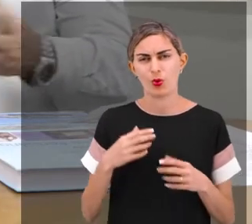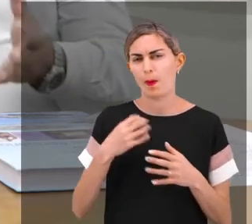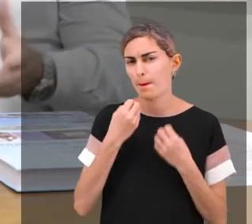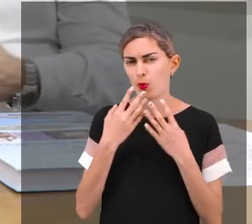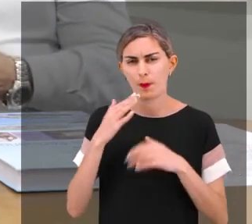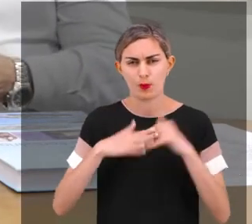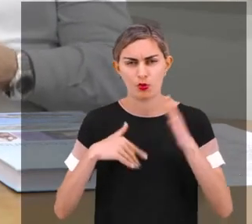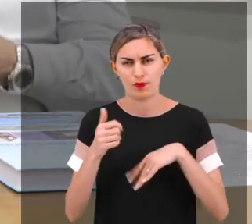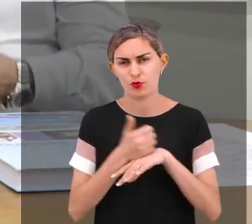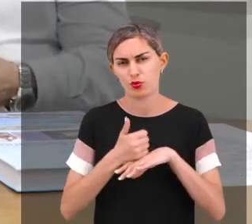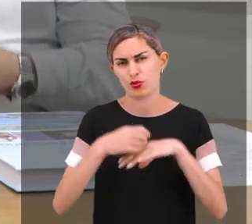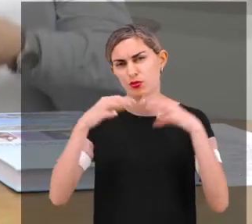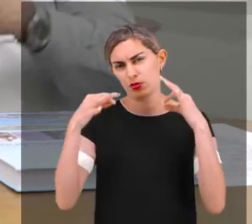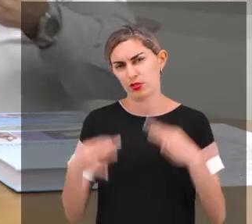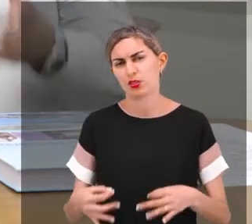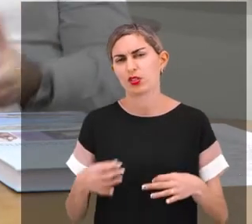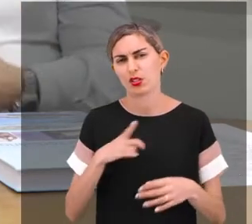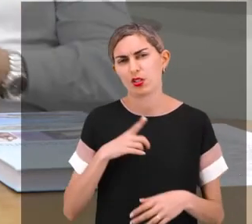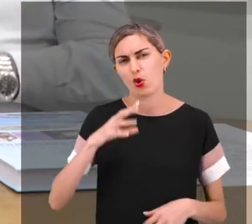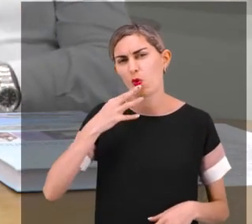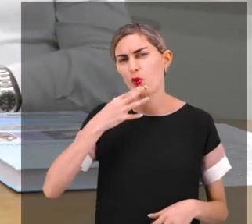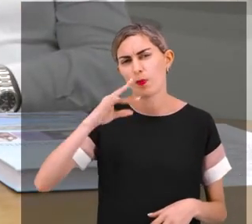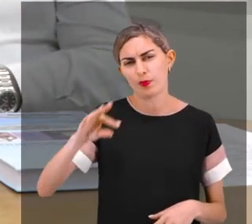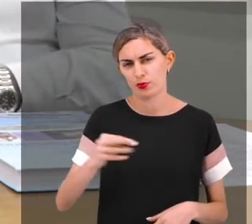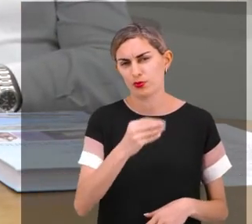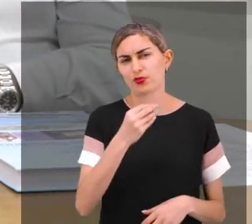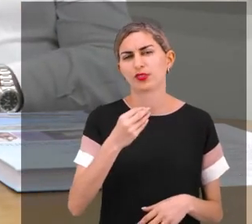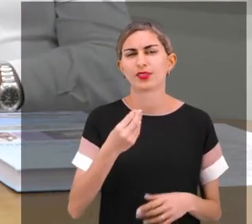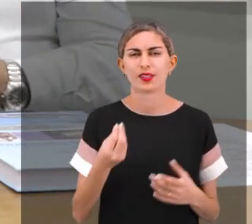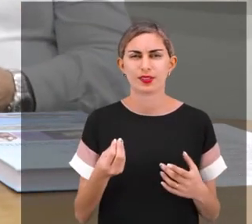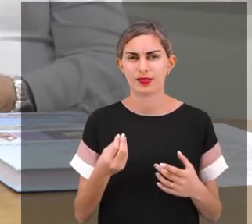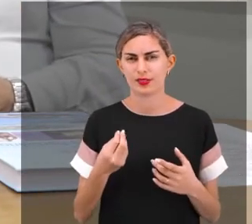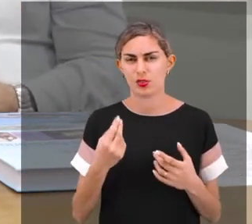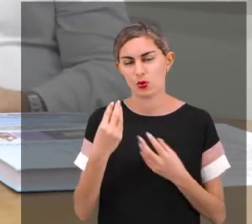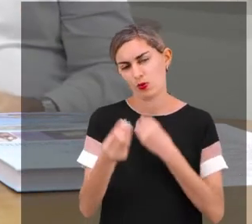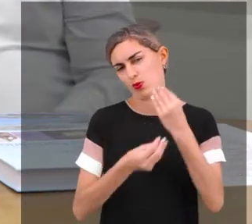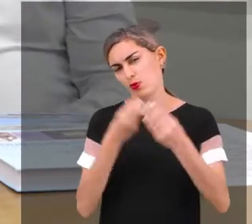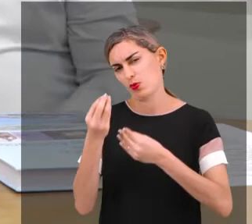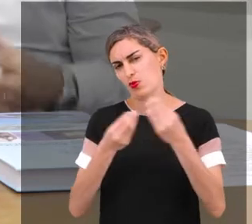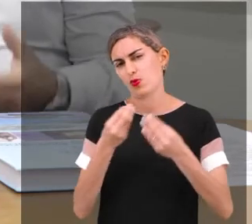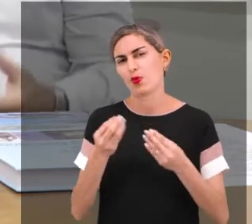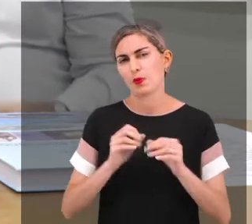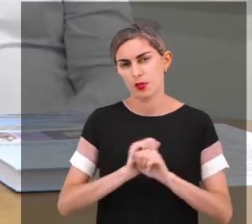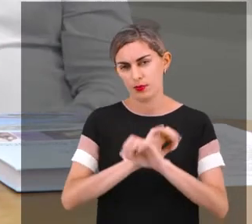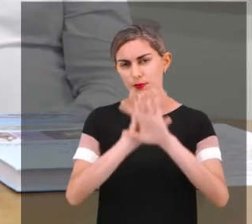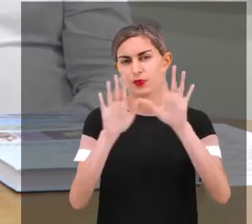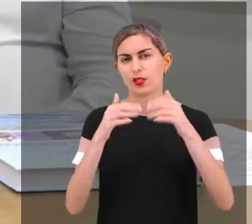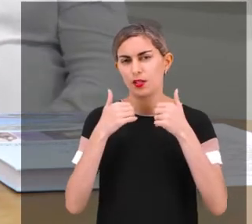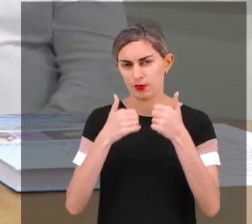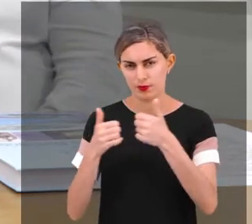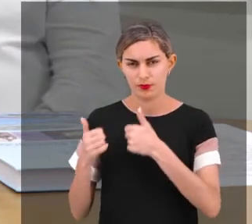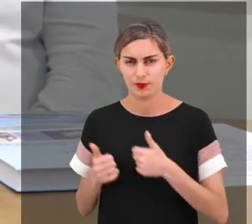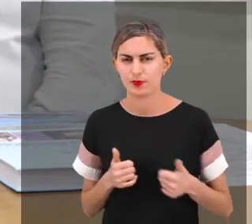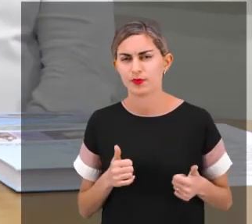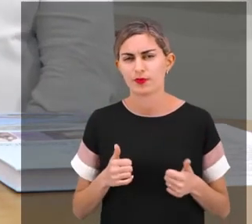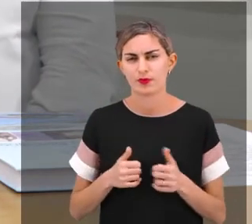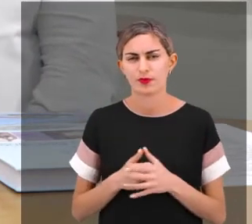tornando bons profissionais, com certeza vocês vão ter oportunidade, assim como nós tivemos, como nós estamos tendo. Tá